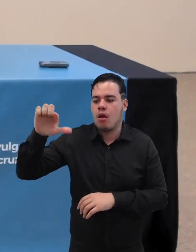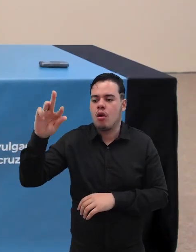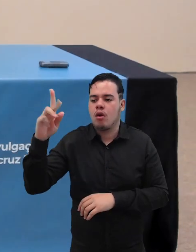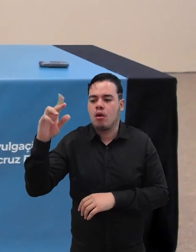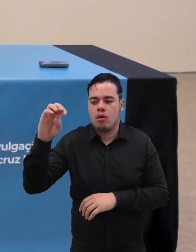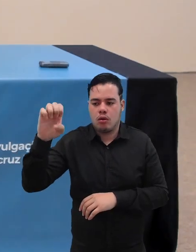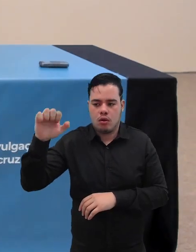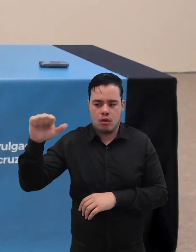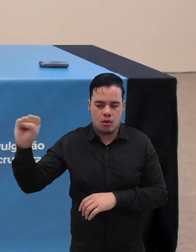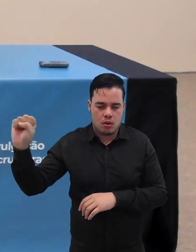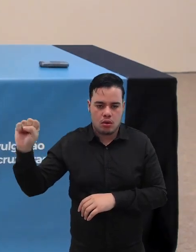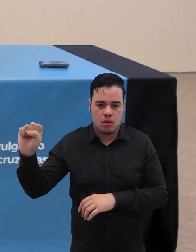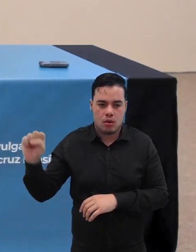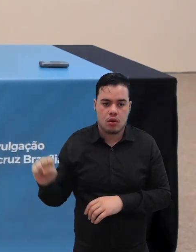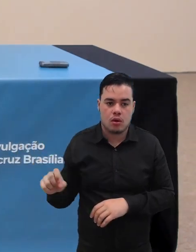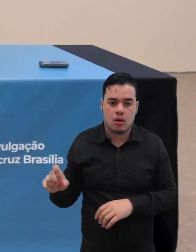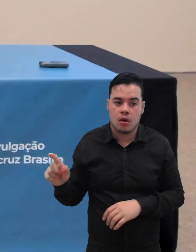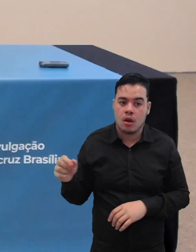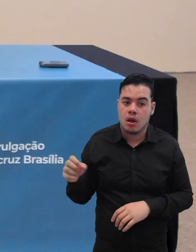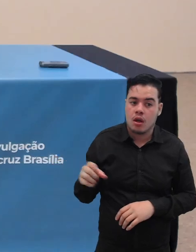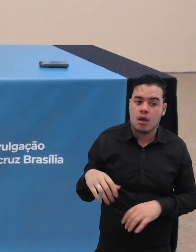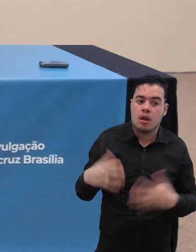Olha só que loucura, né? Em